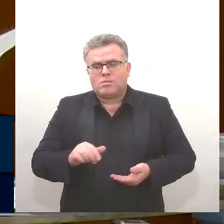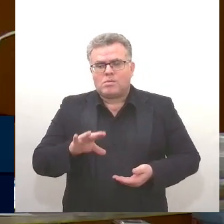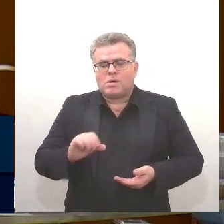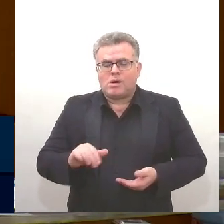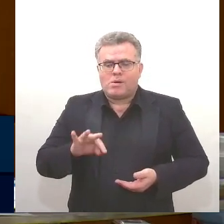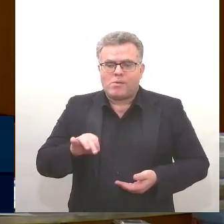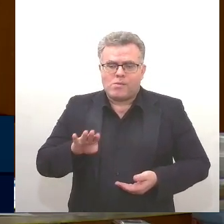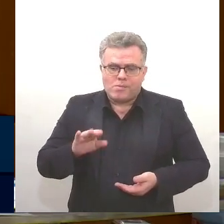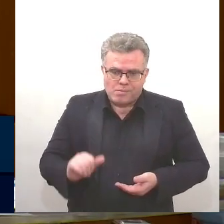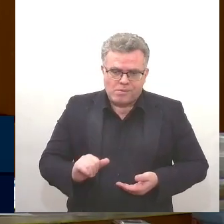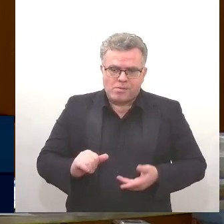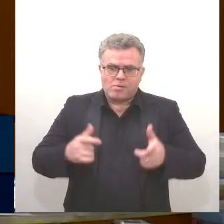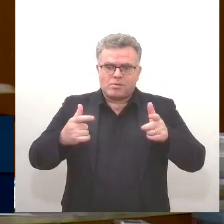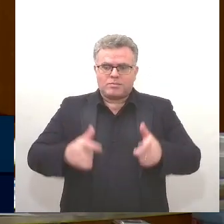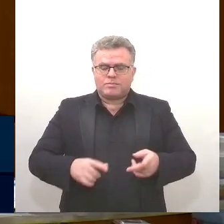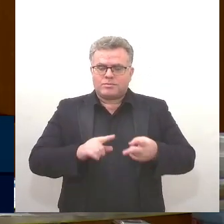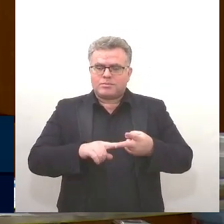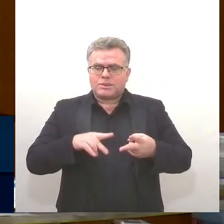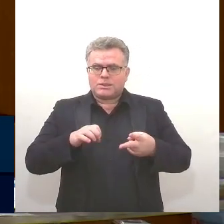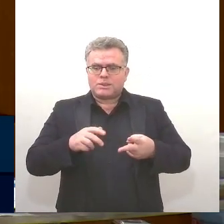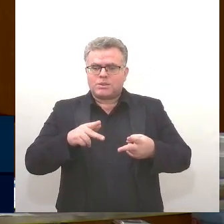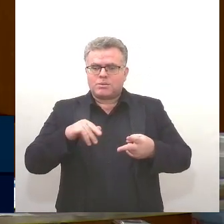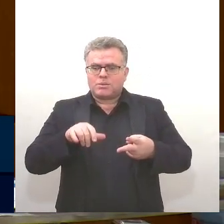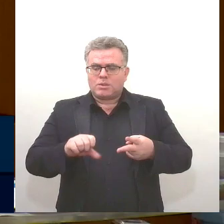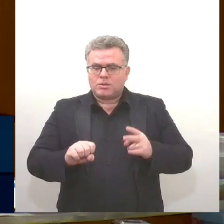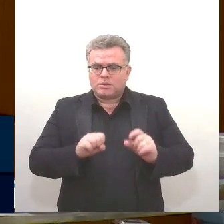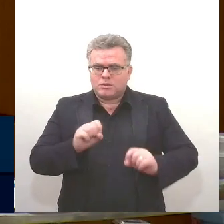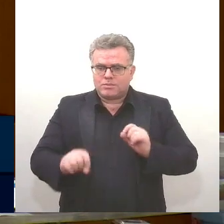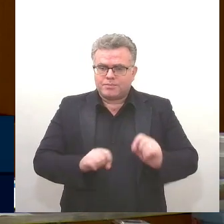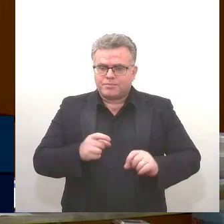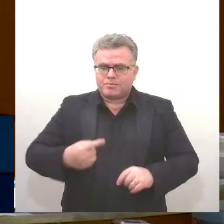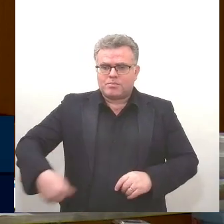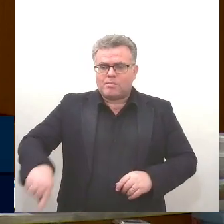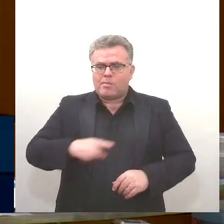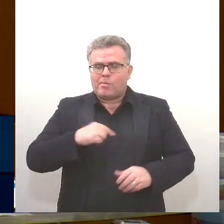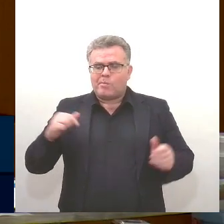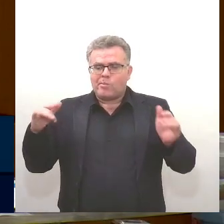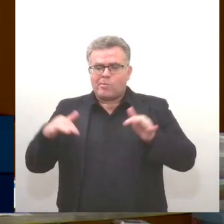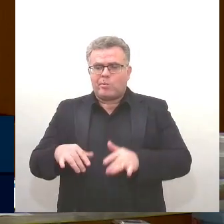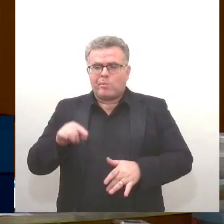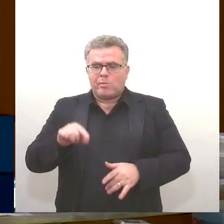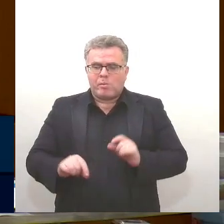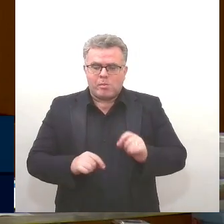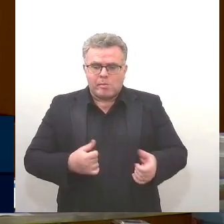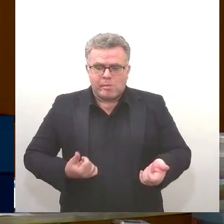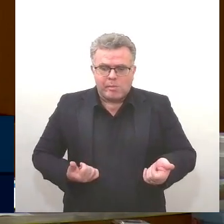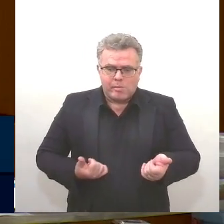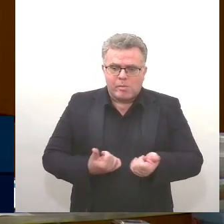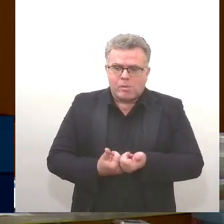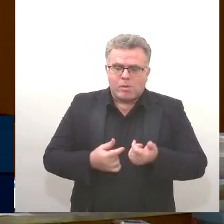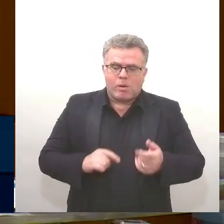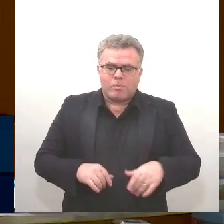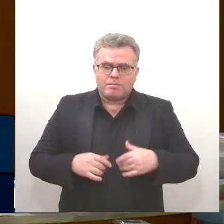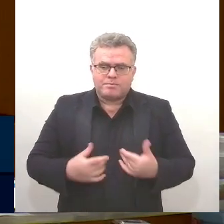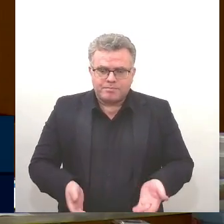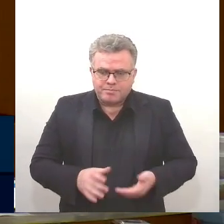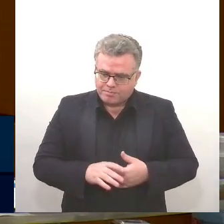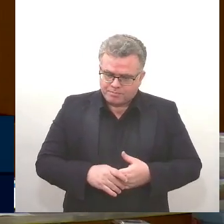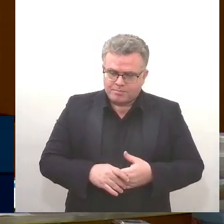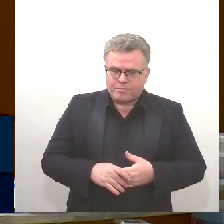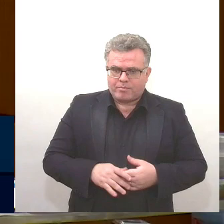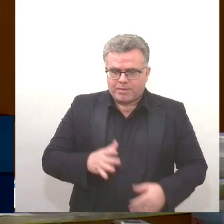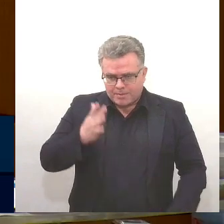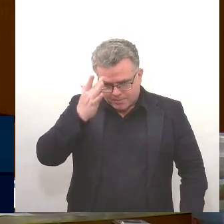gente está aqui né demonstrando todo o apoio a essa luta e amanhã para encerrar